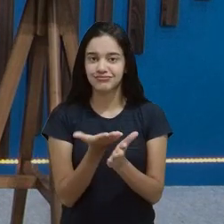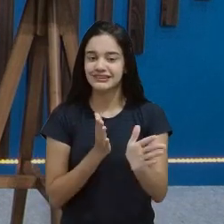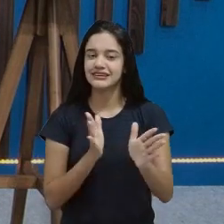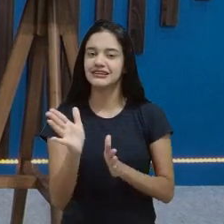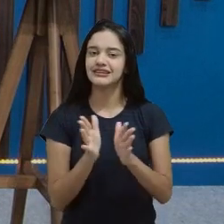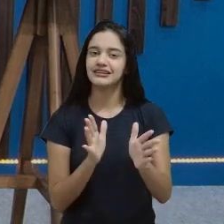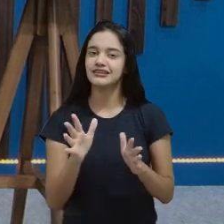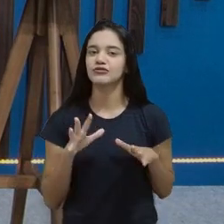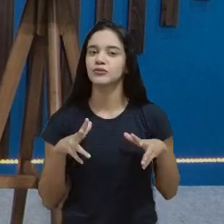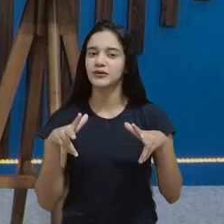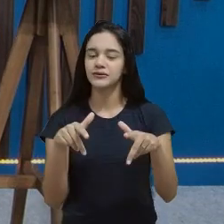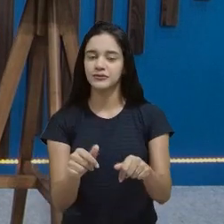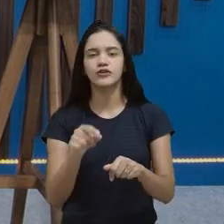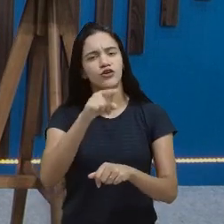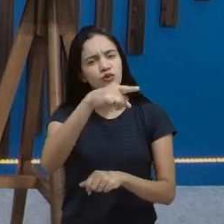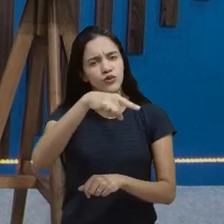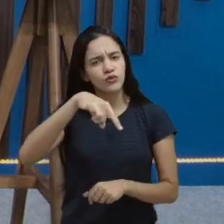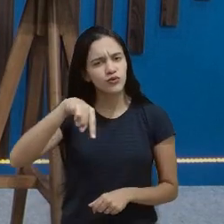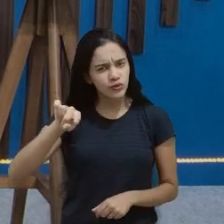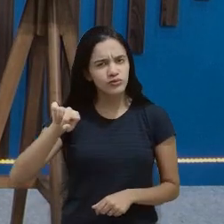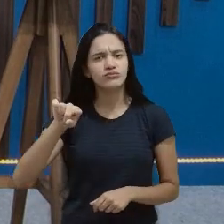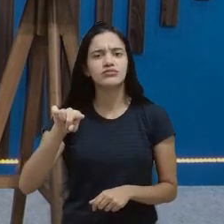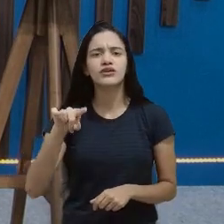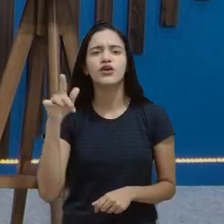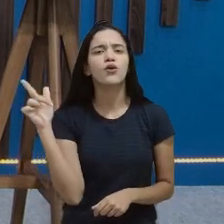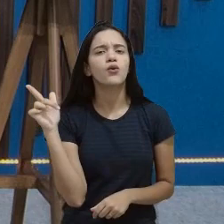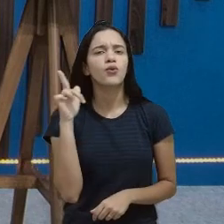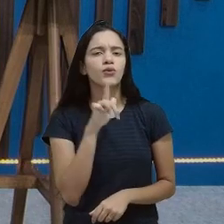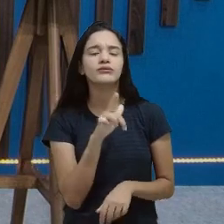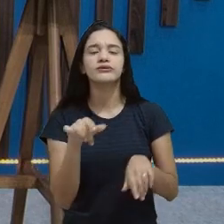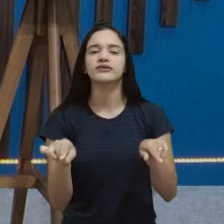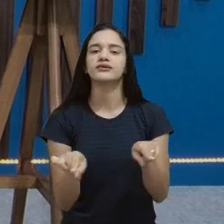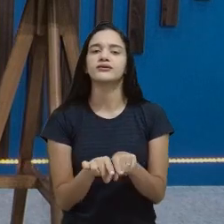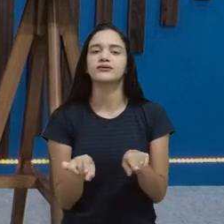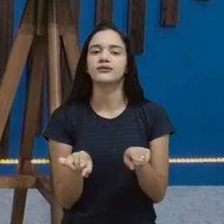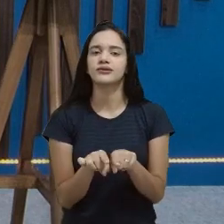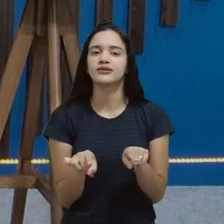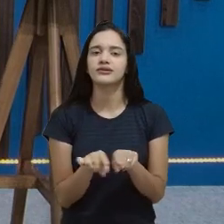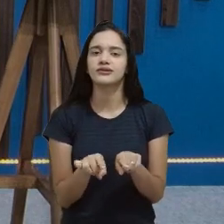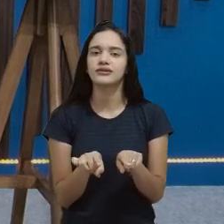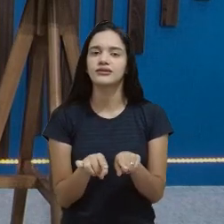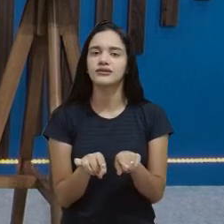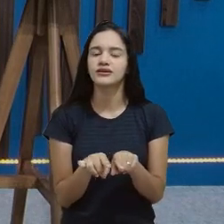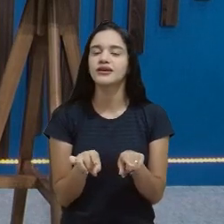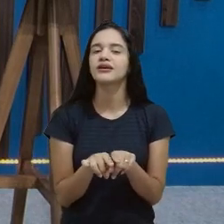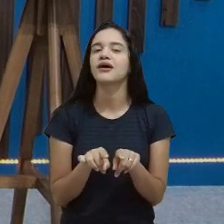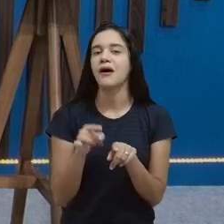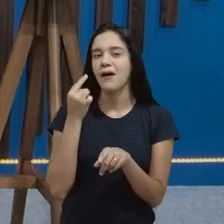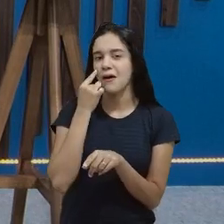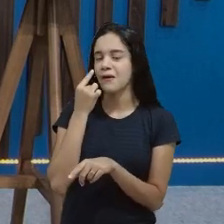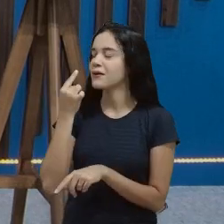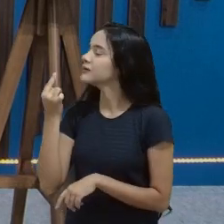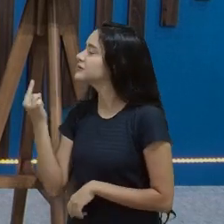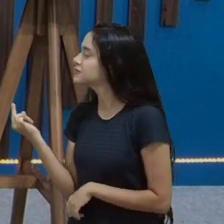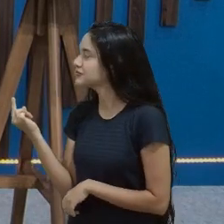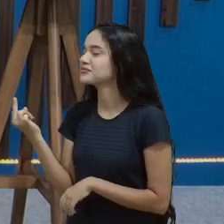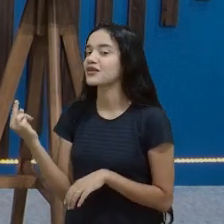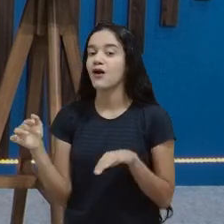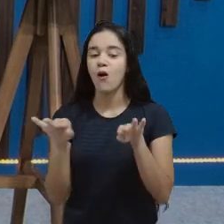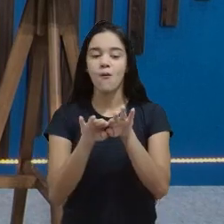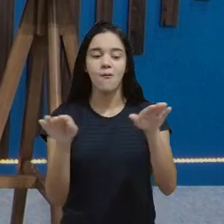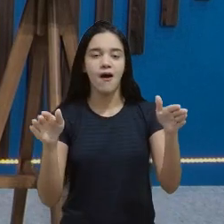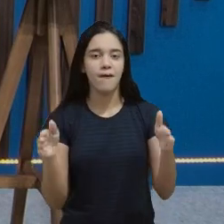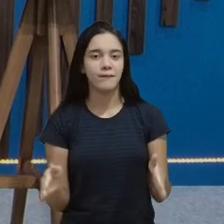mais acessível. Vocês conseguem também contemplar aqui do meu lado, não é? Uma